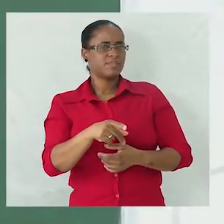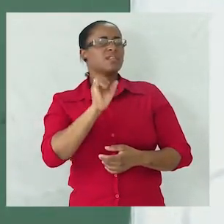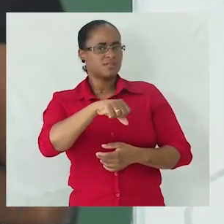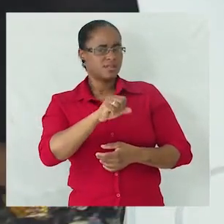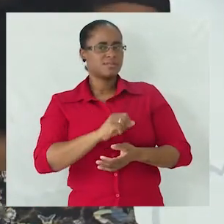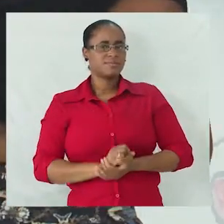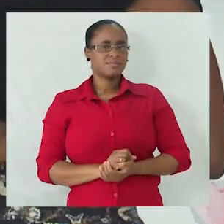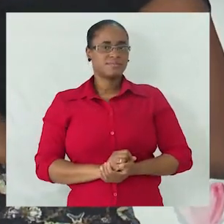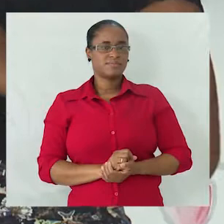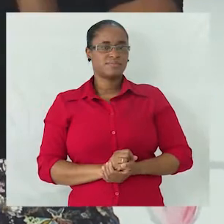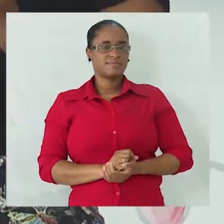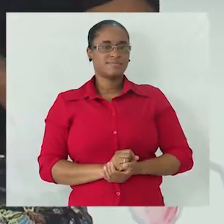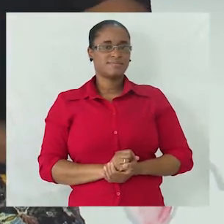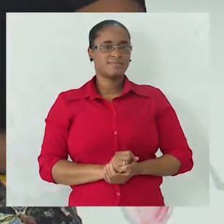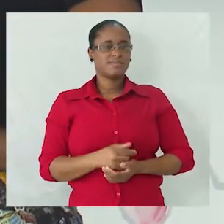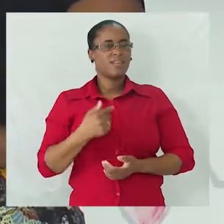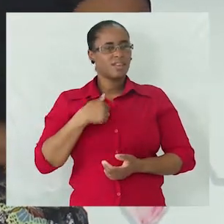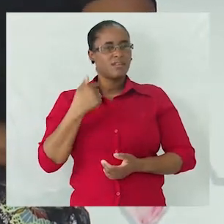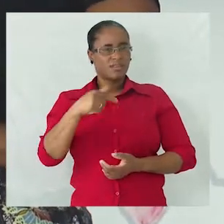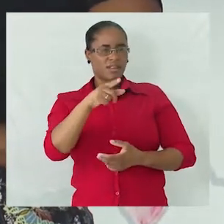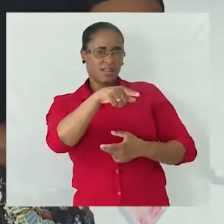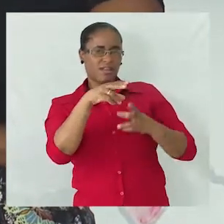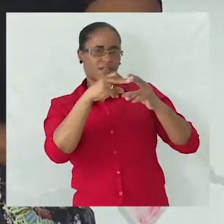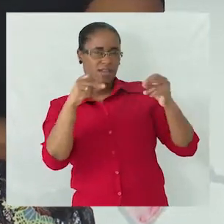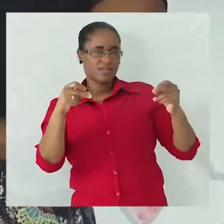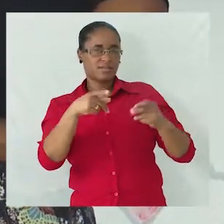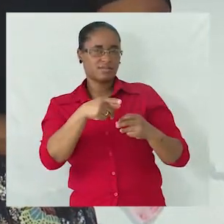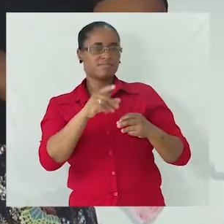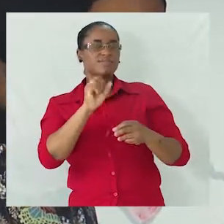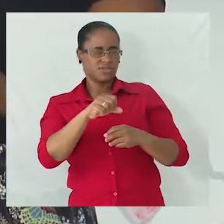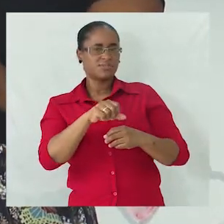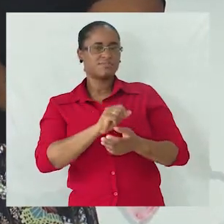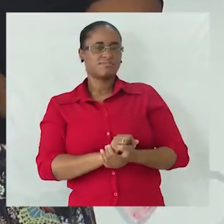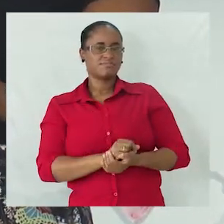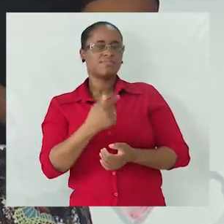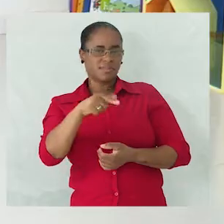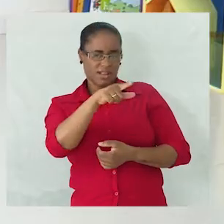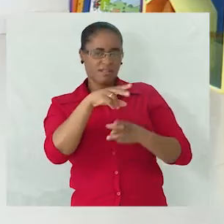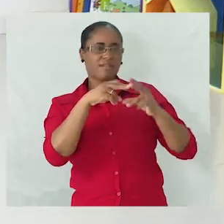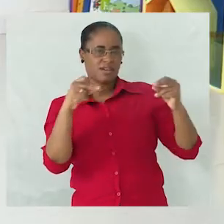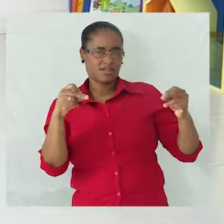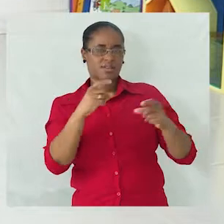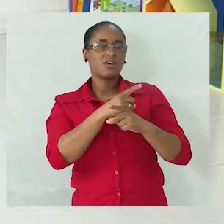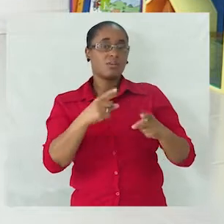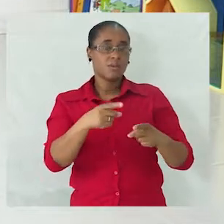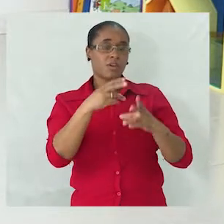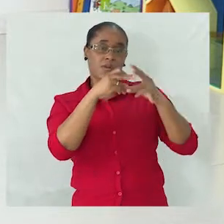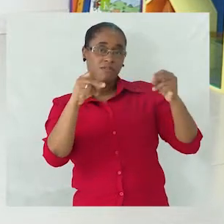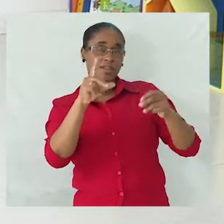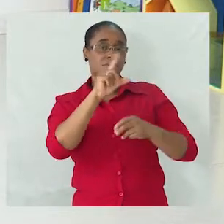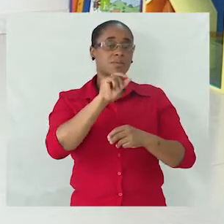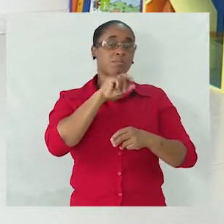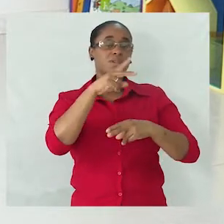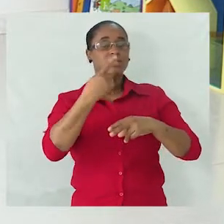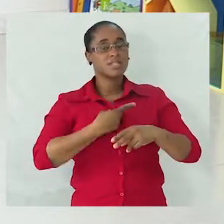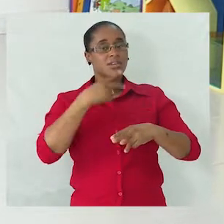sim. Tenho também frase? Sim, tenho também frase, porque uma frase também pode ser